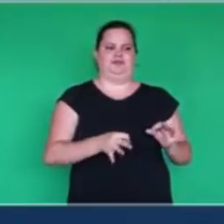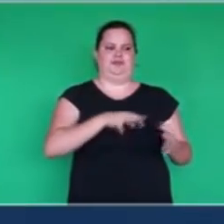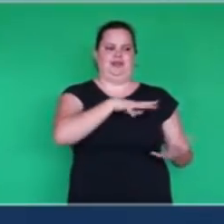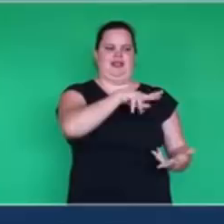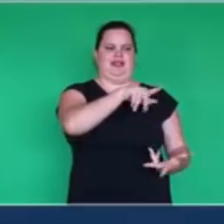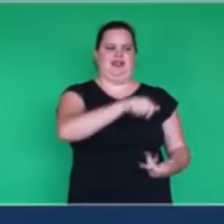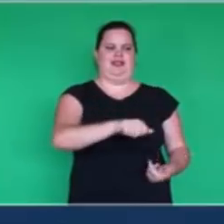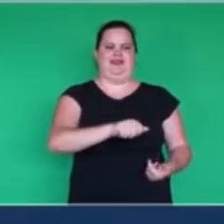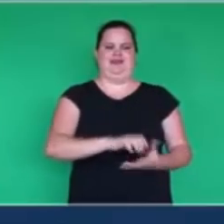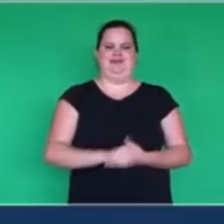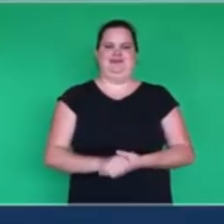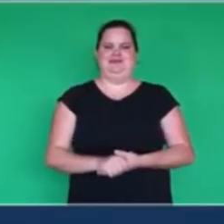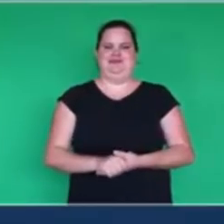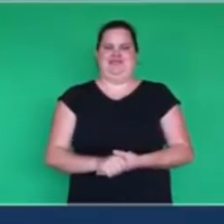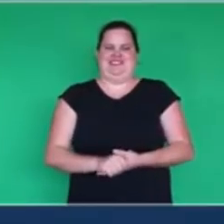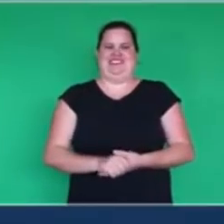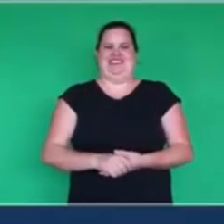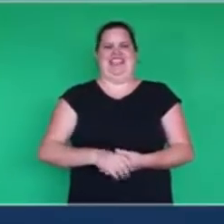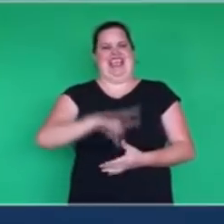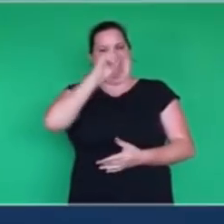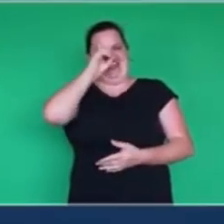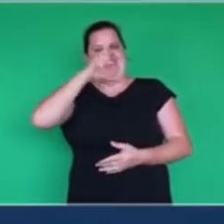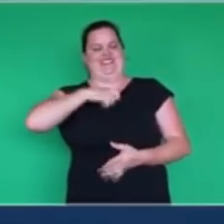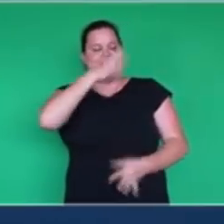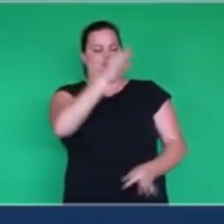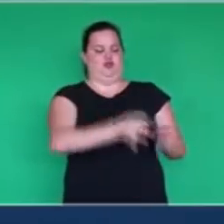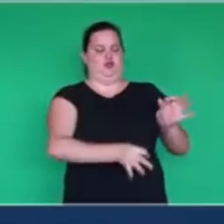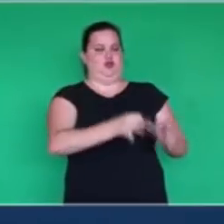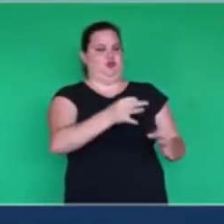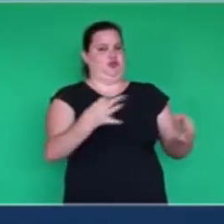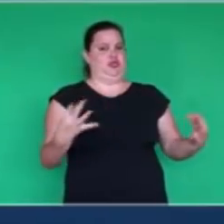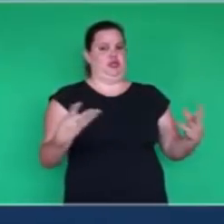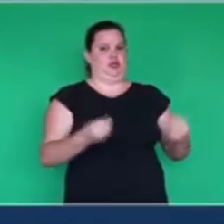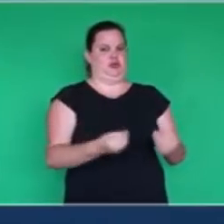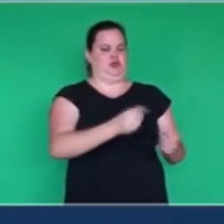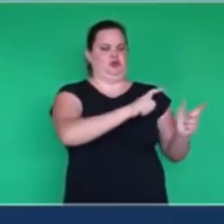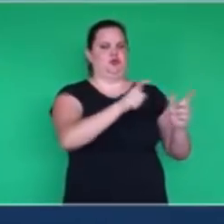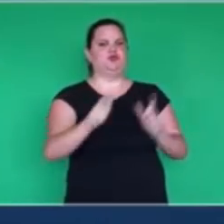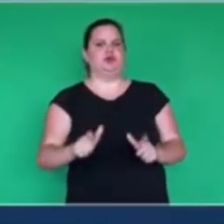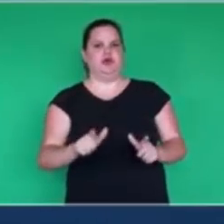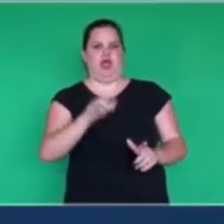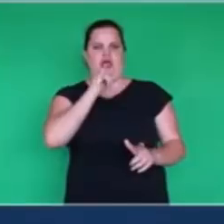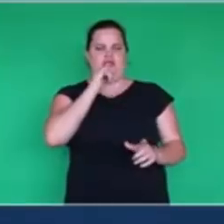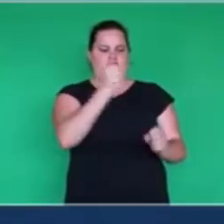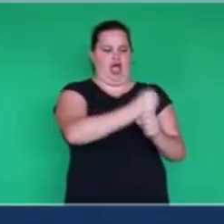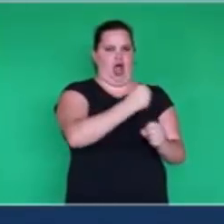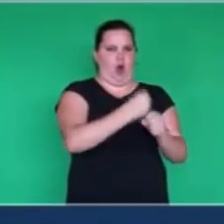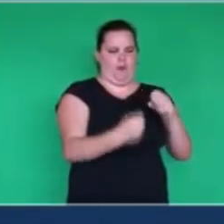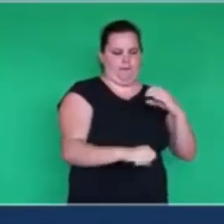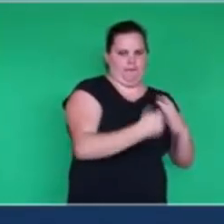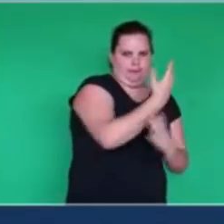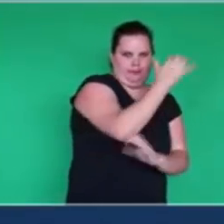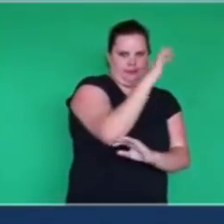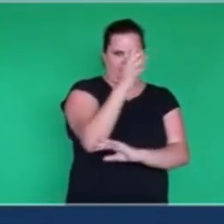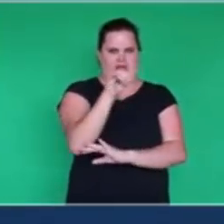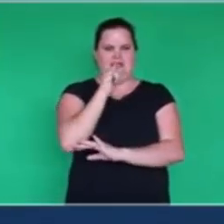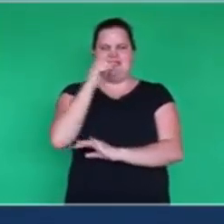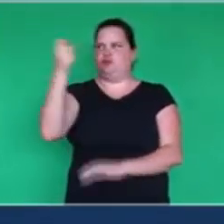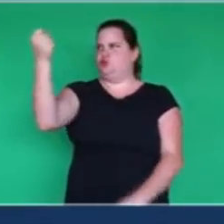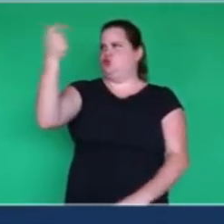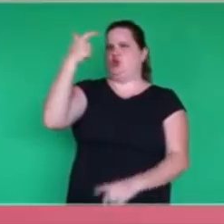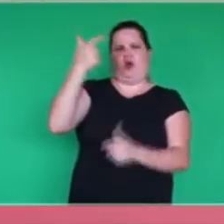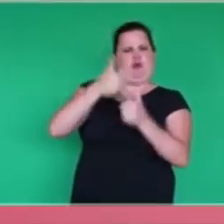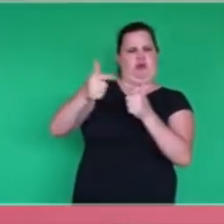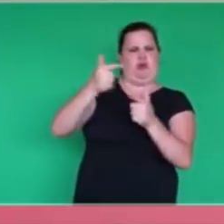tem vários juízos. Juízo sobre a obra criadora. Nós estamos aí. Problemas no sol, na lua,